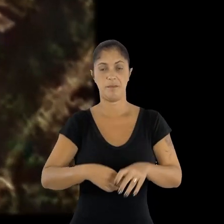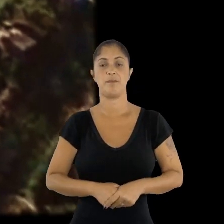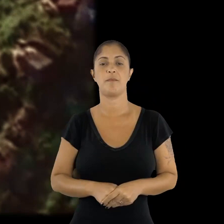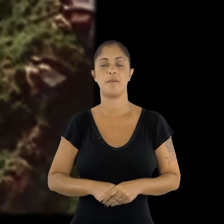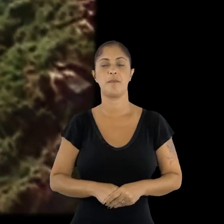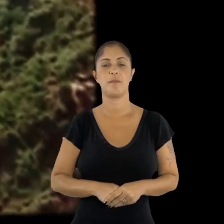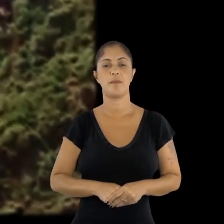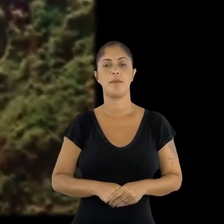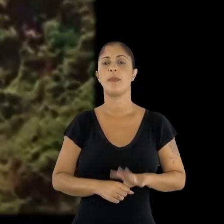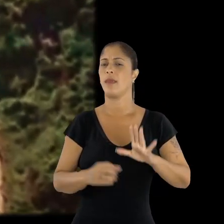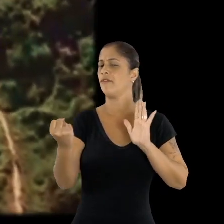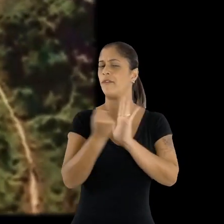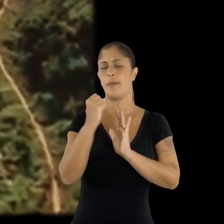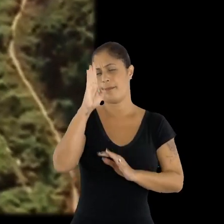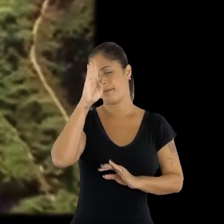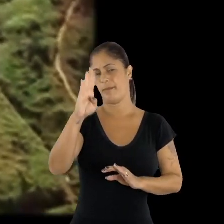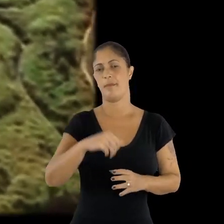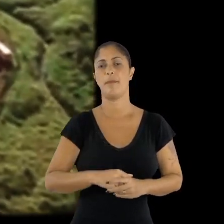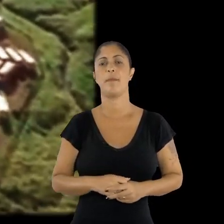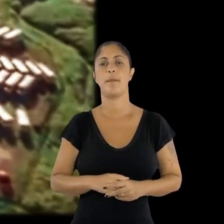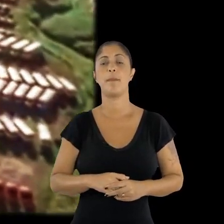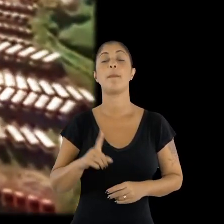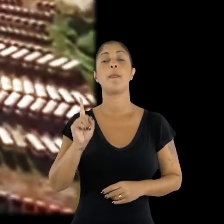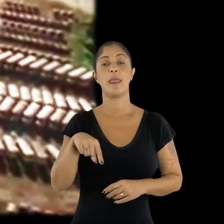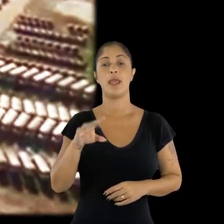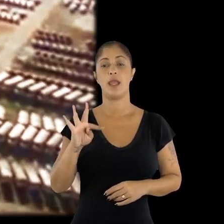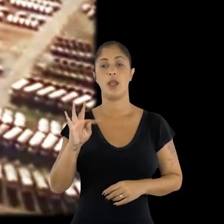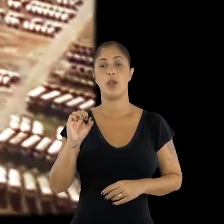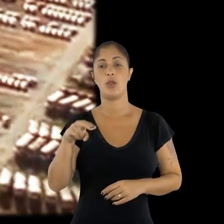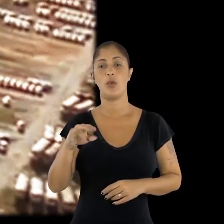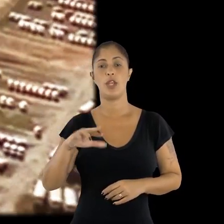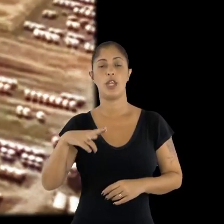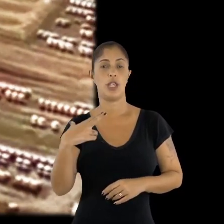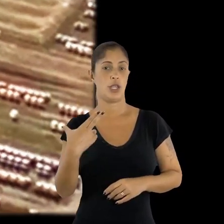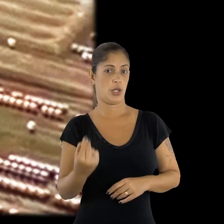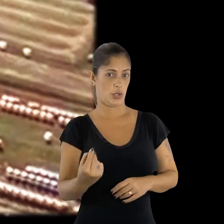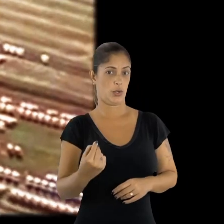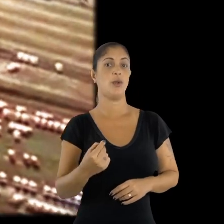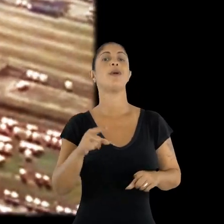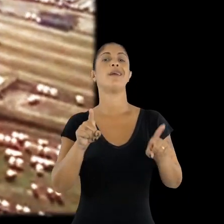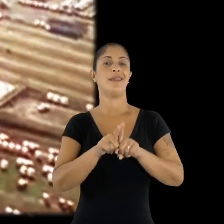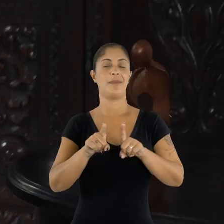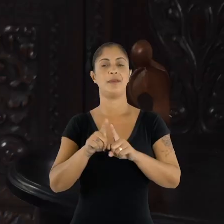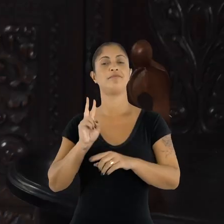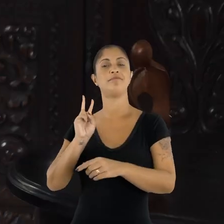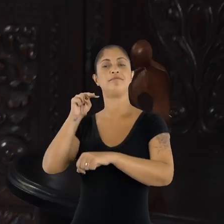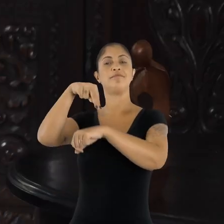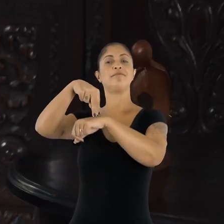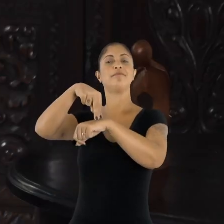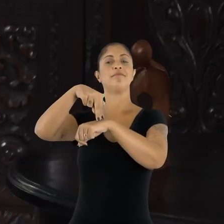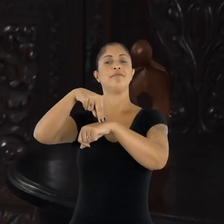lado da favela, o menor Teve um companheiro que indústria. ficou marcante, que foi o companheiro Toninho, da Brastemp. Então, o Toninho